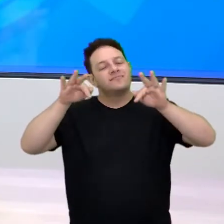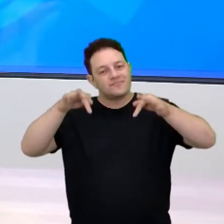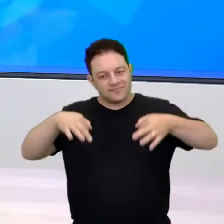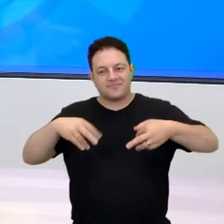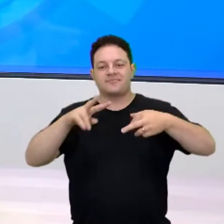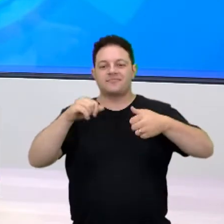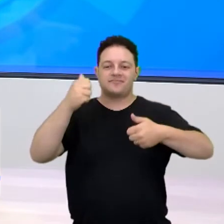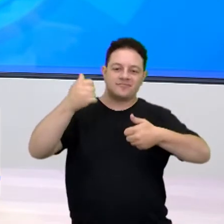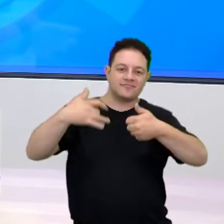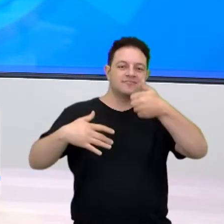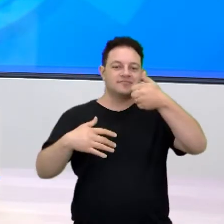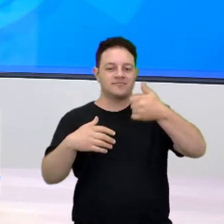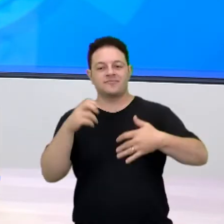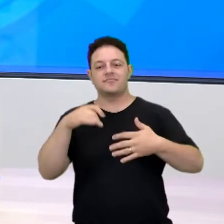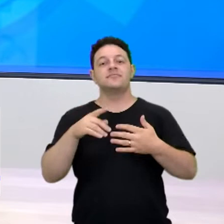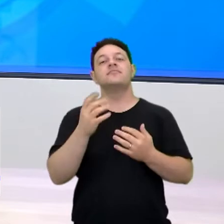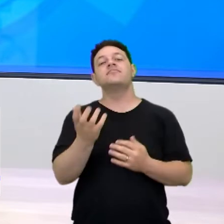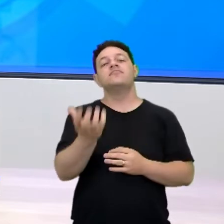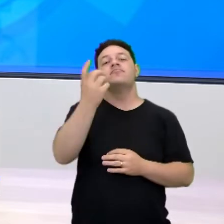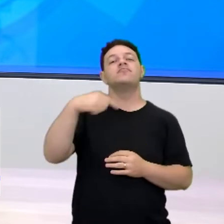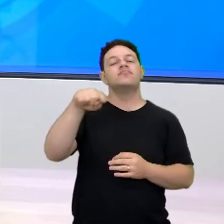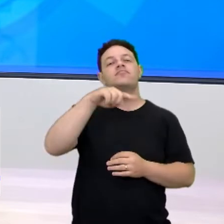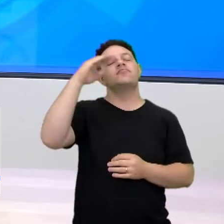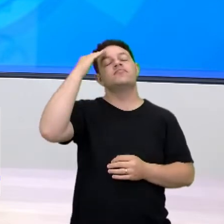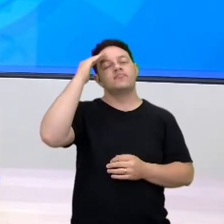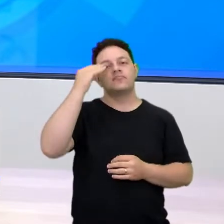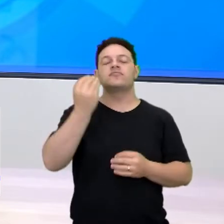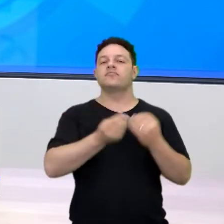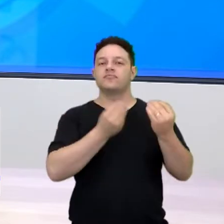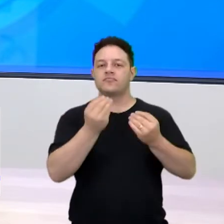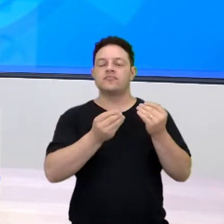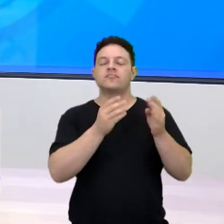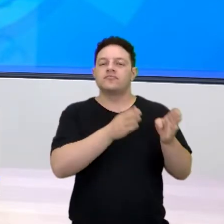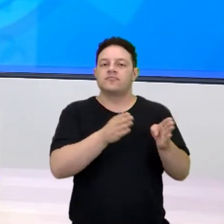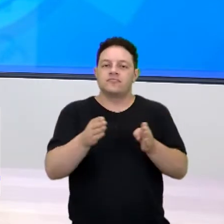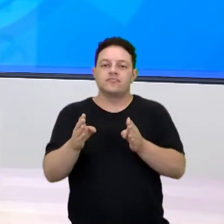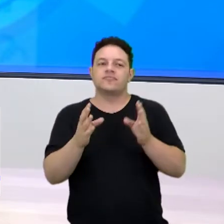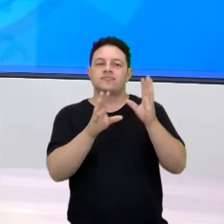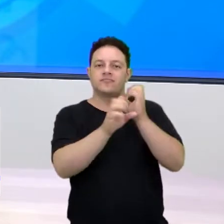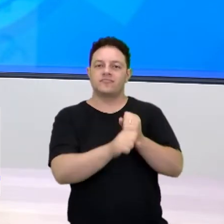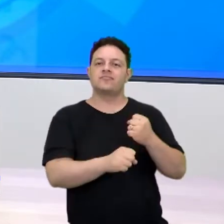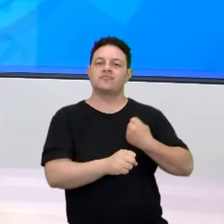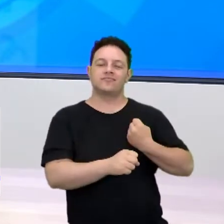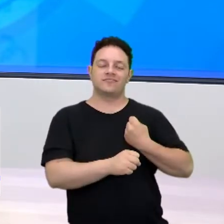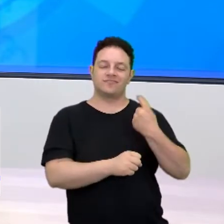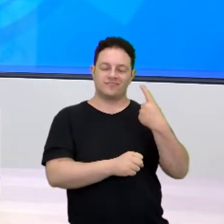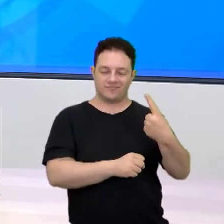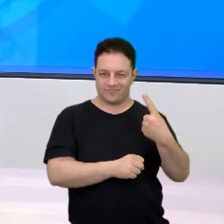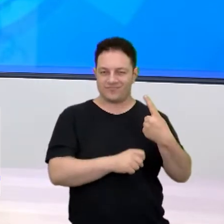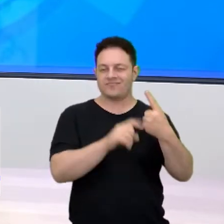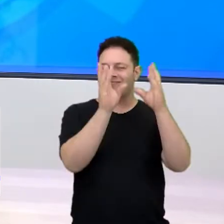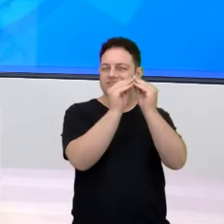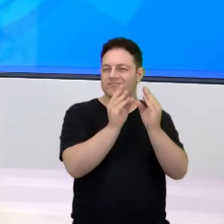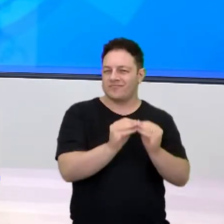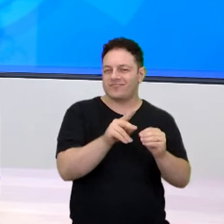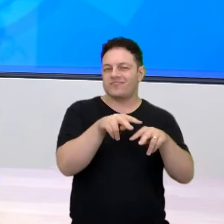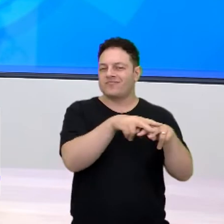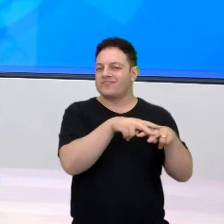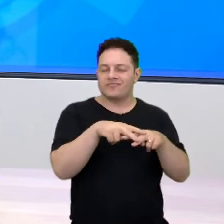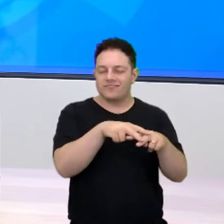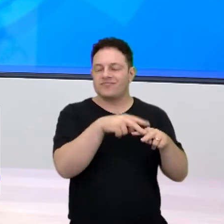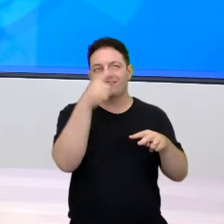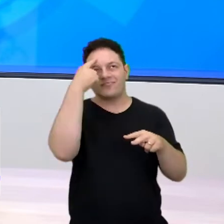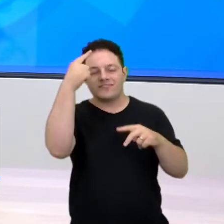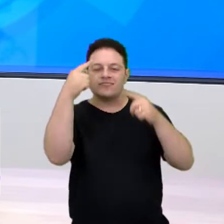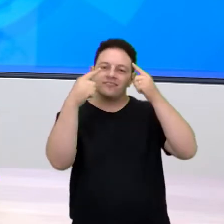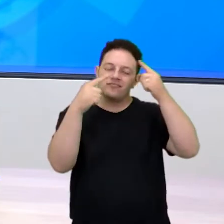dando uma ênfase na sistematização 1, né, que foi uma revisão aí de algumas